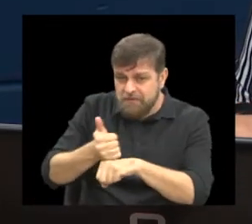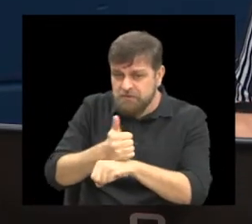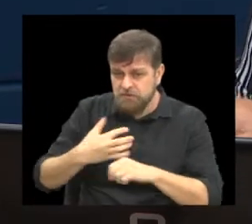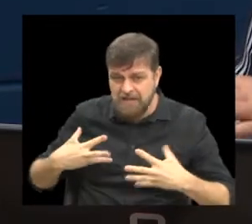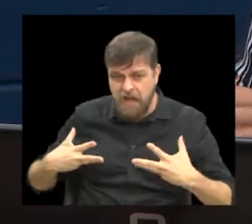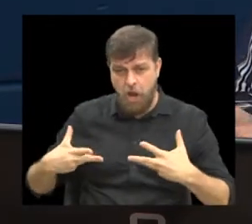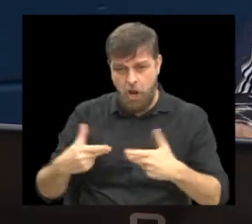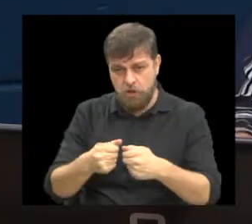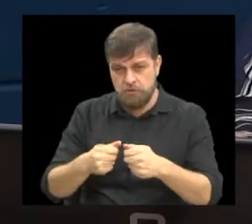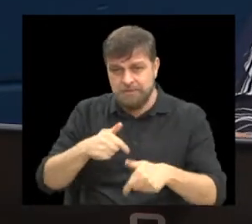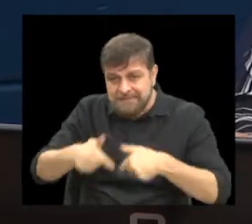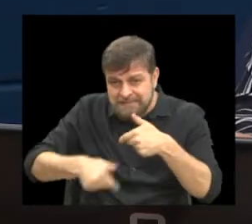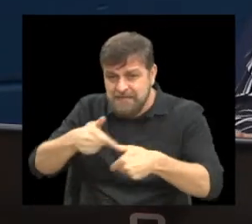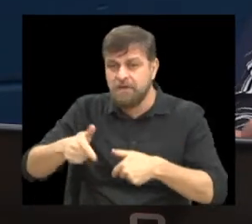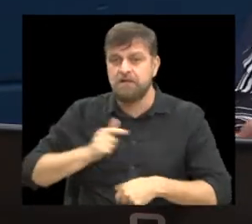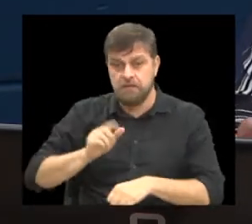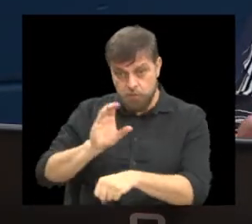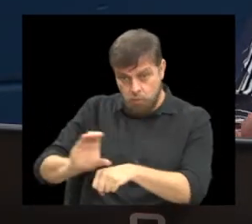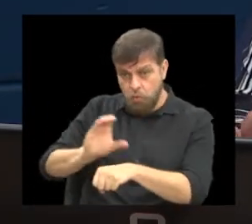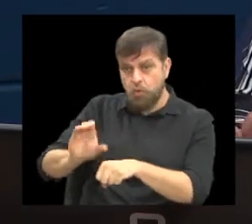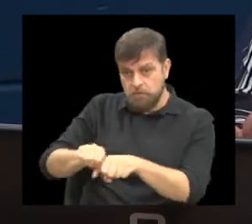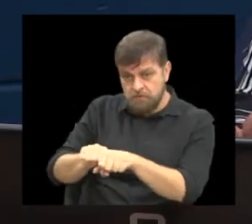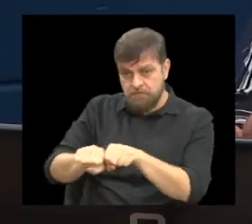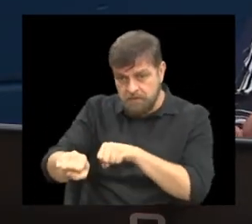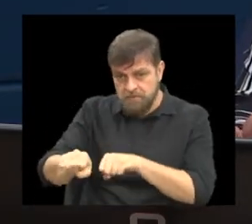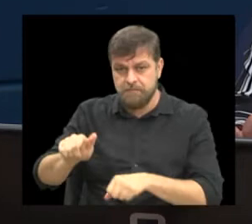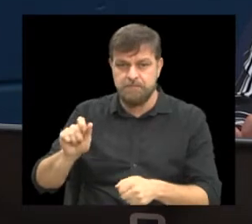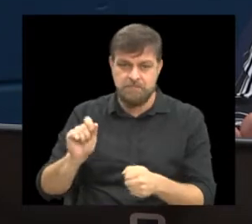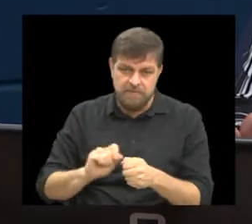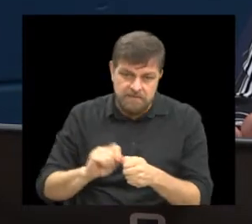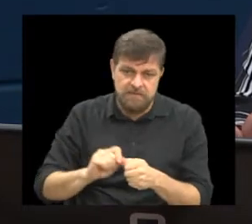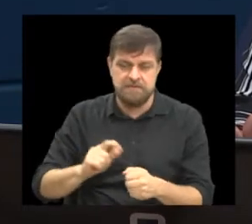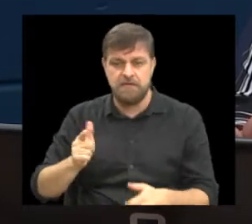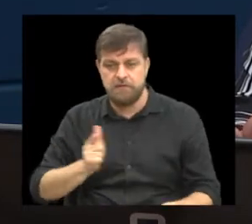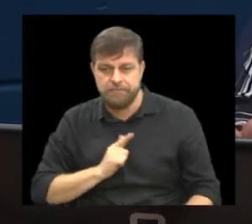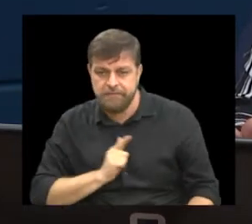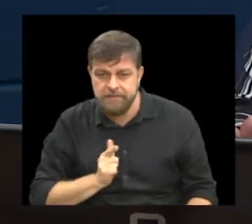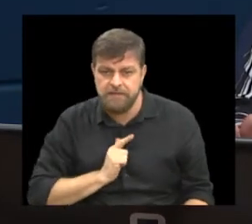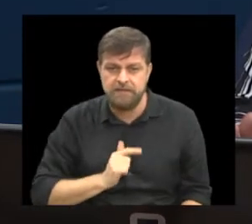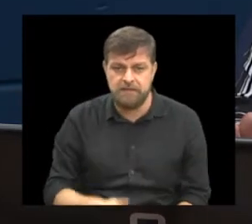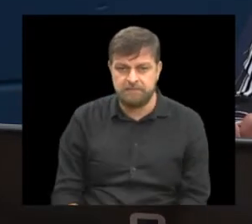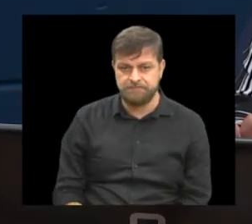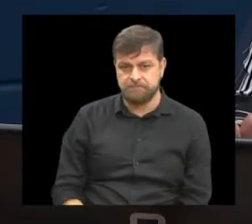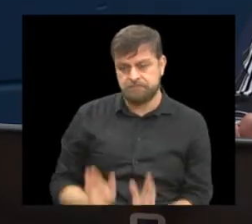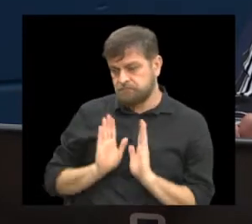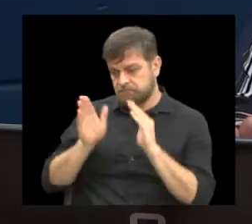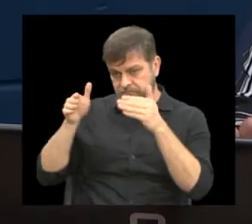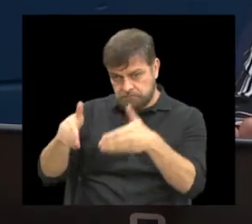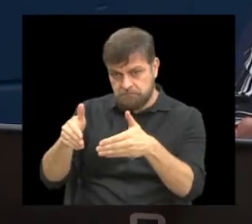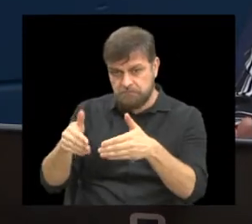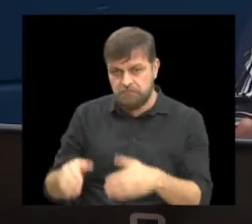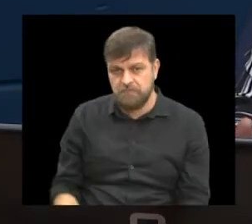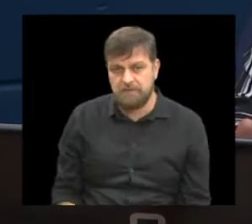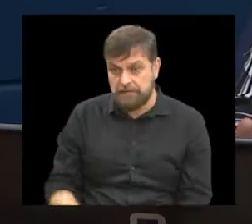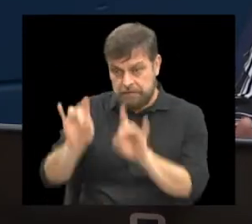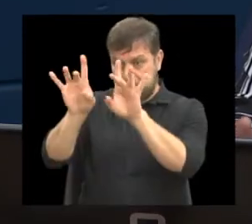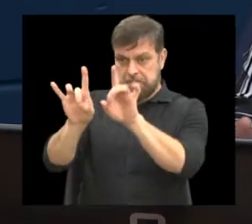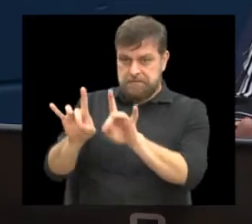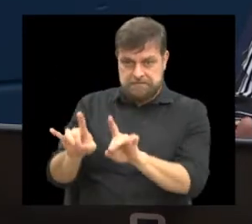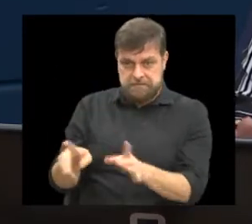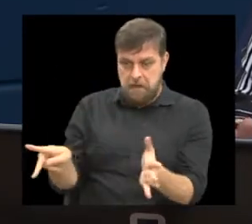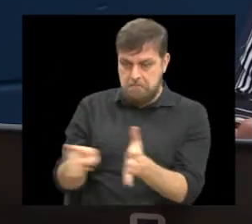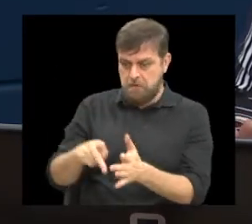profissionais lá dentro têm esses cursos, né? Então, fizeram um foco, nada muito